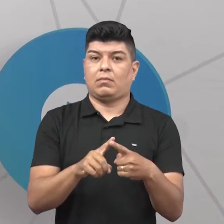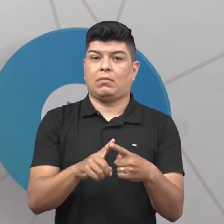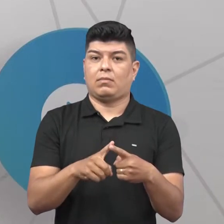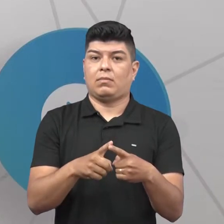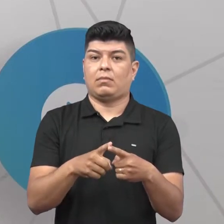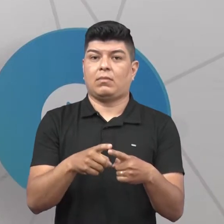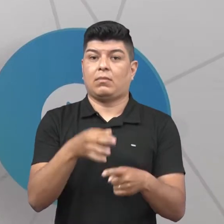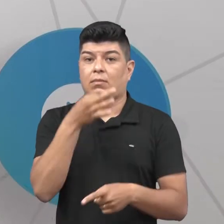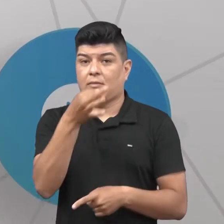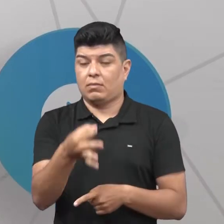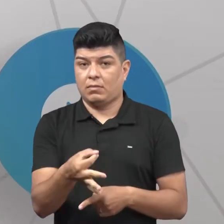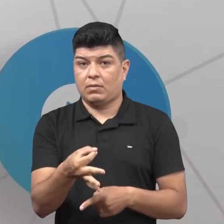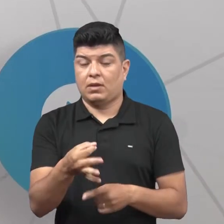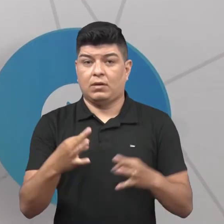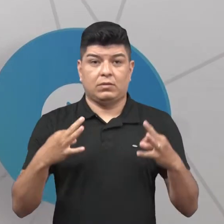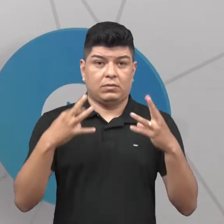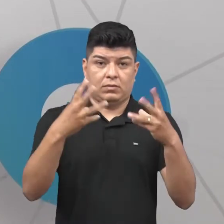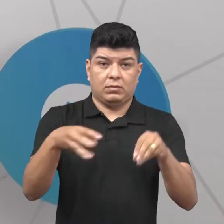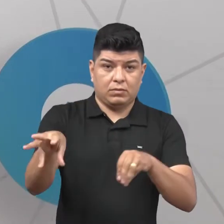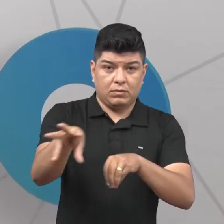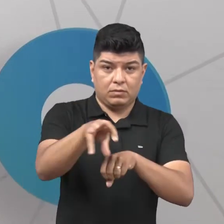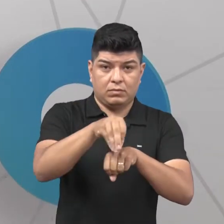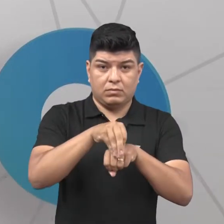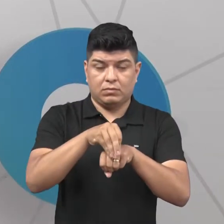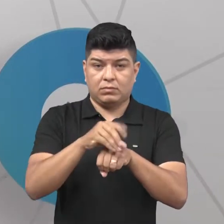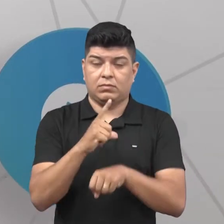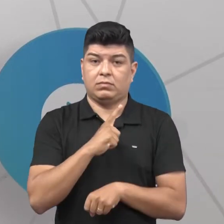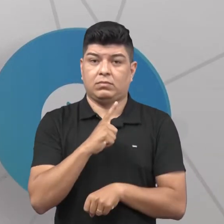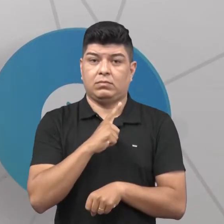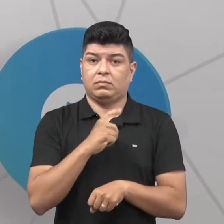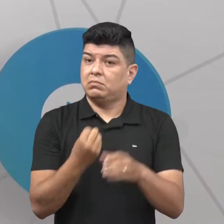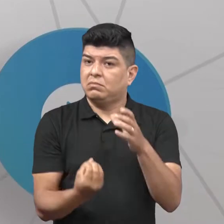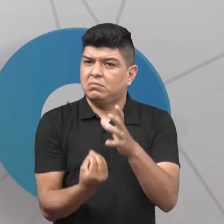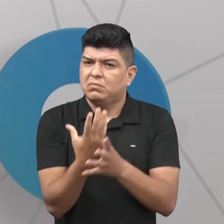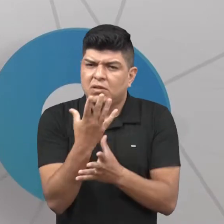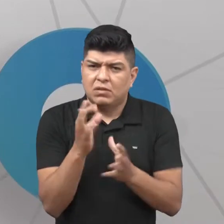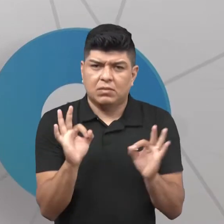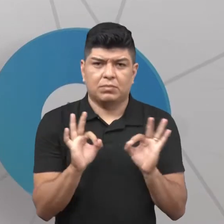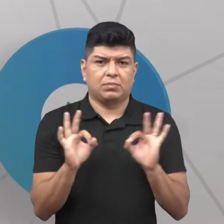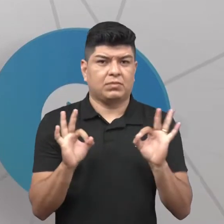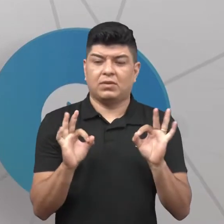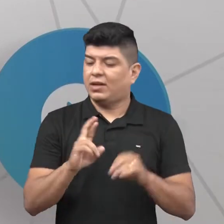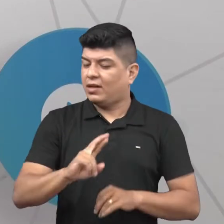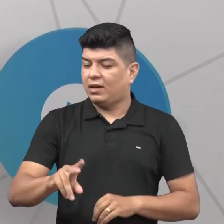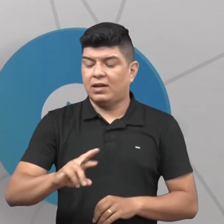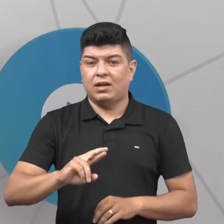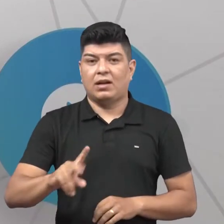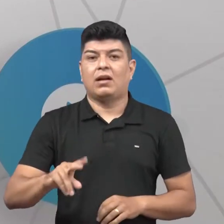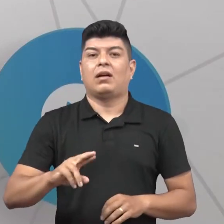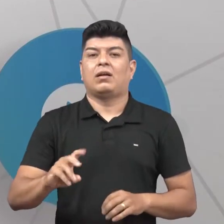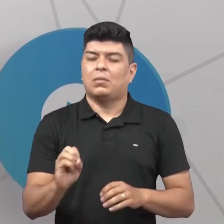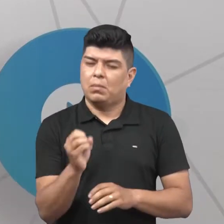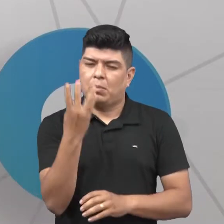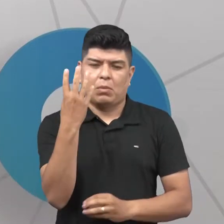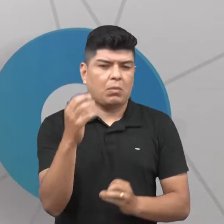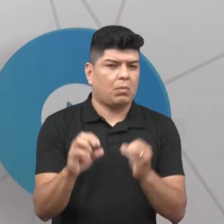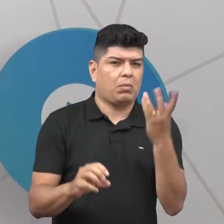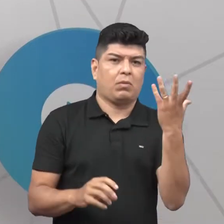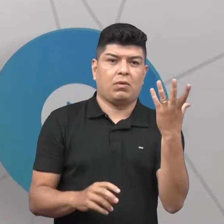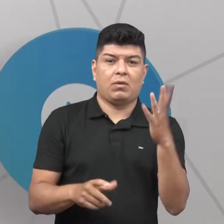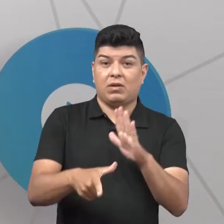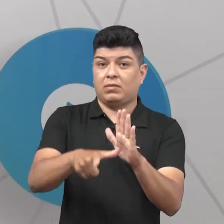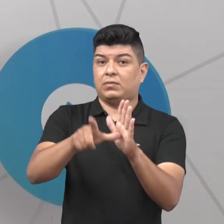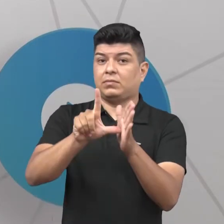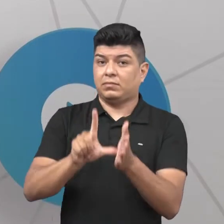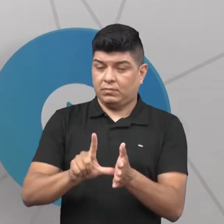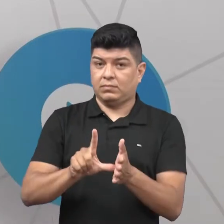seguinte, que todo o conhecimento que nós temos, ele não surge do nada. Ele tem uma série de acontecimentos que